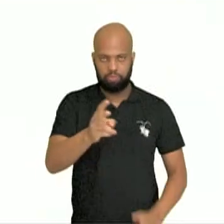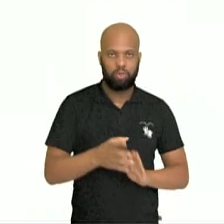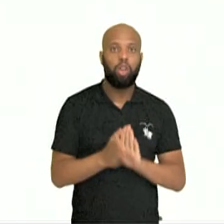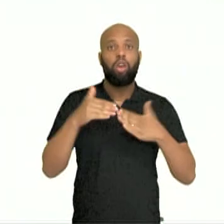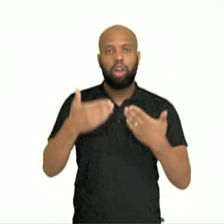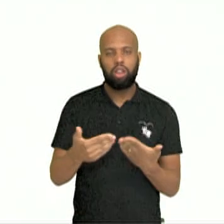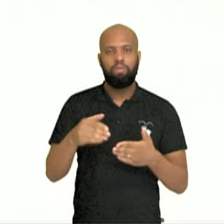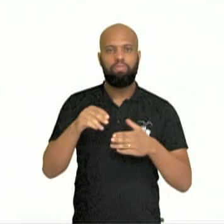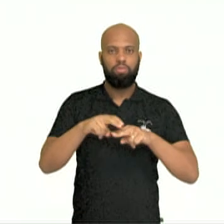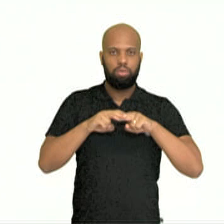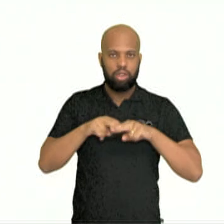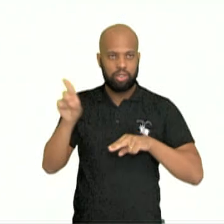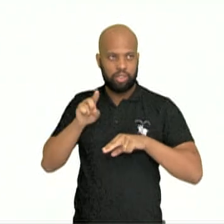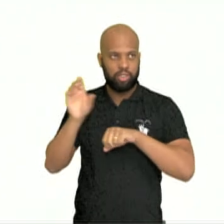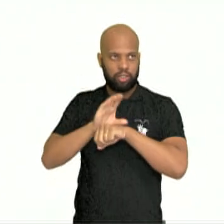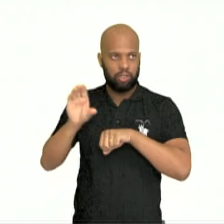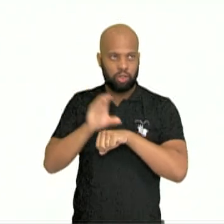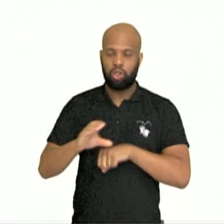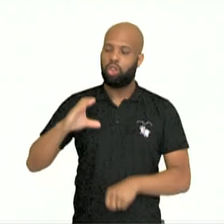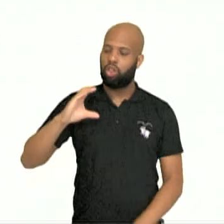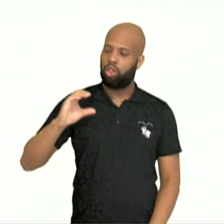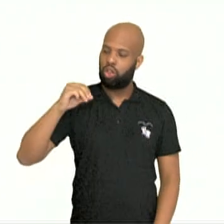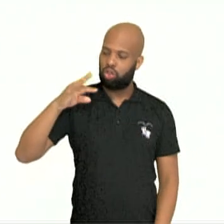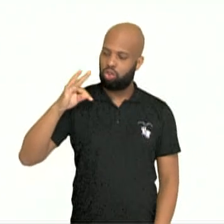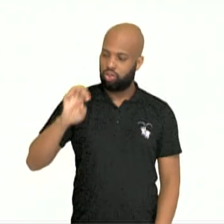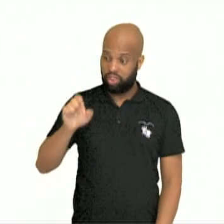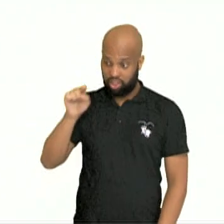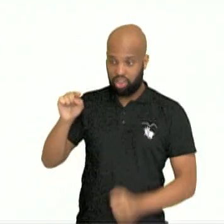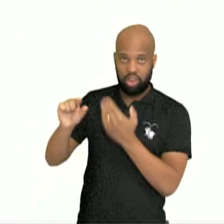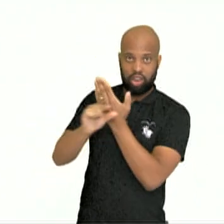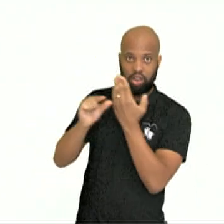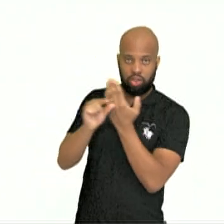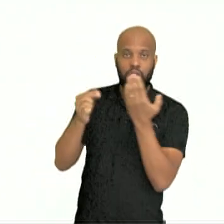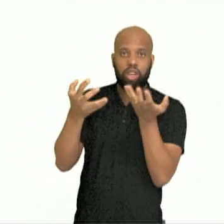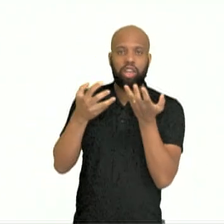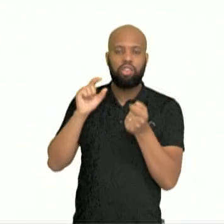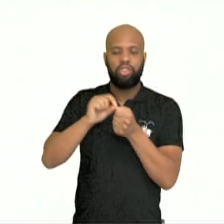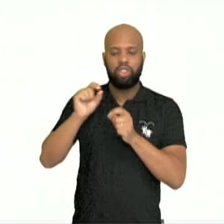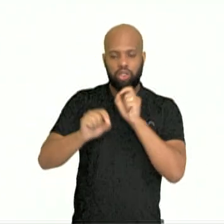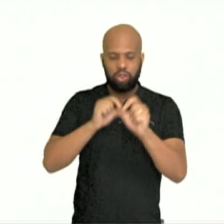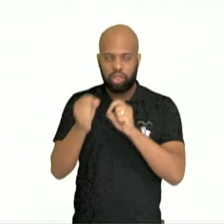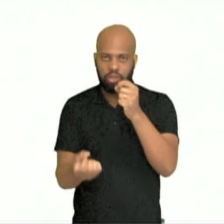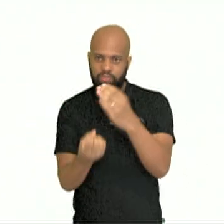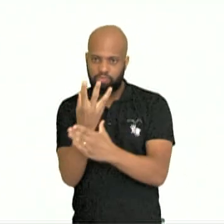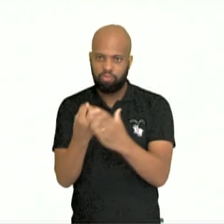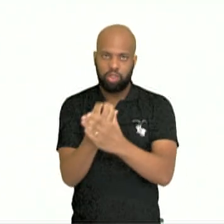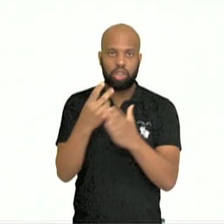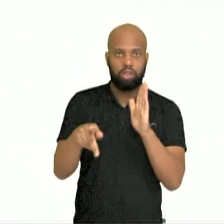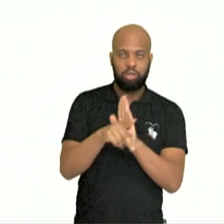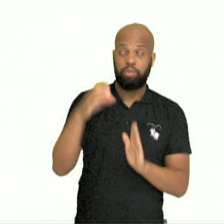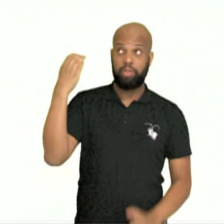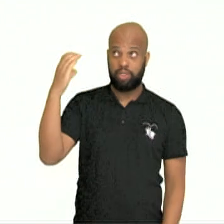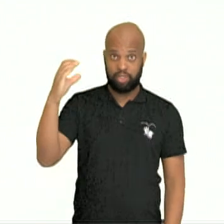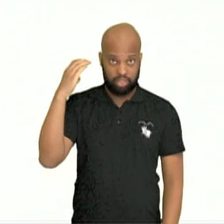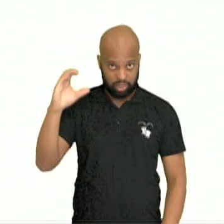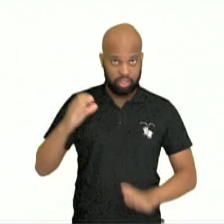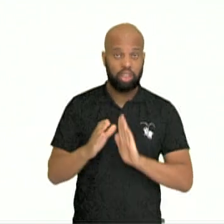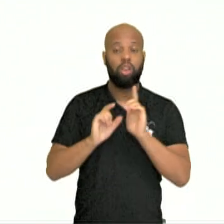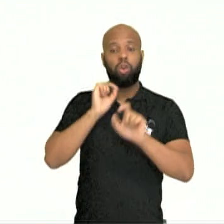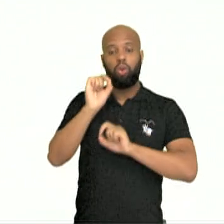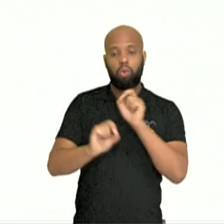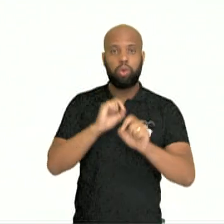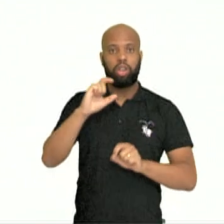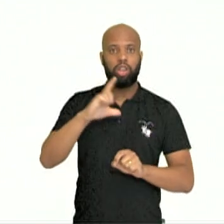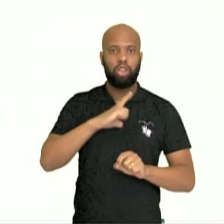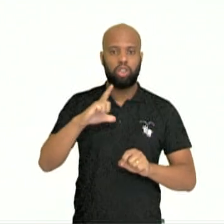Com esse curso, Comte pretendia fazer uma síntese da produção científica da época, ou seja, aquilo que havia